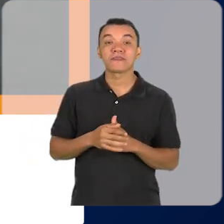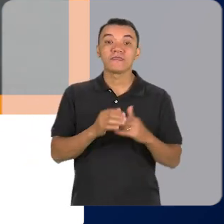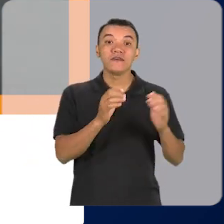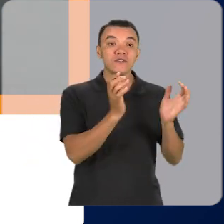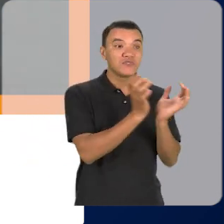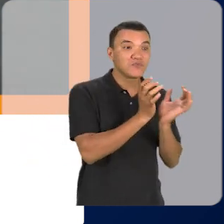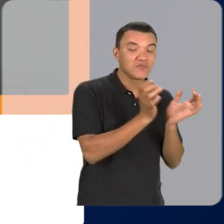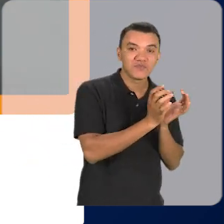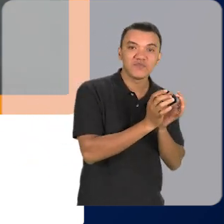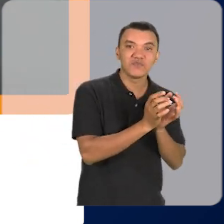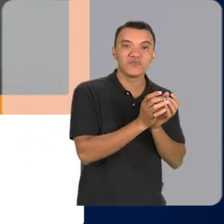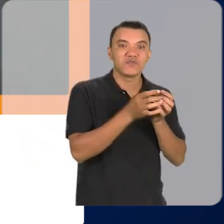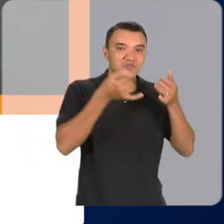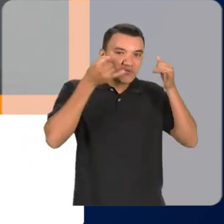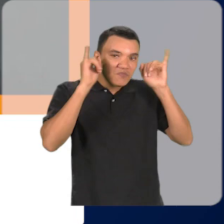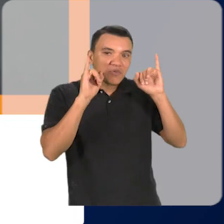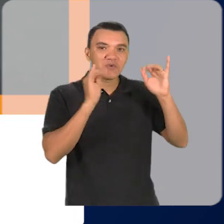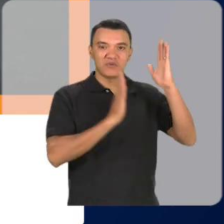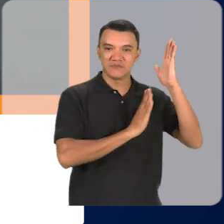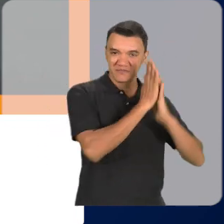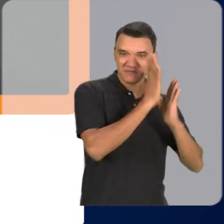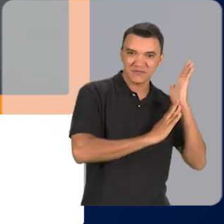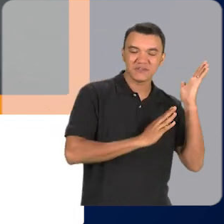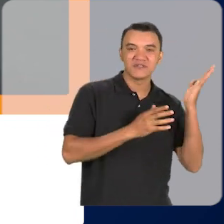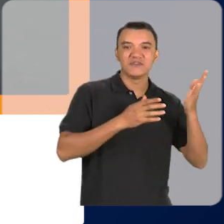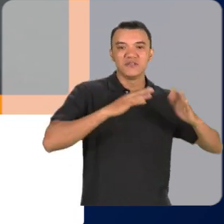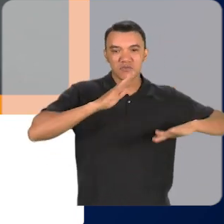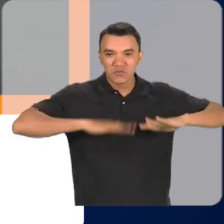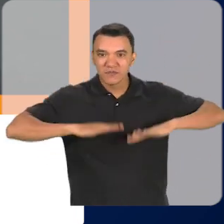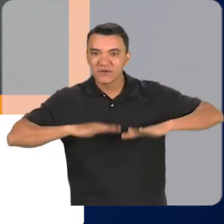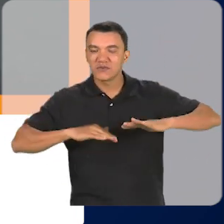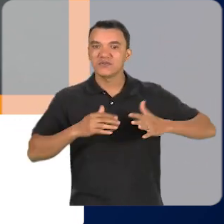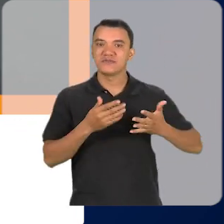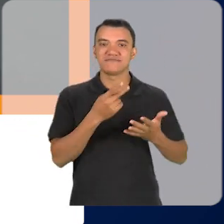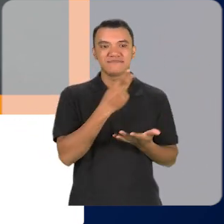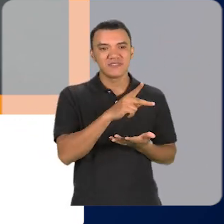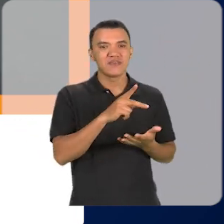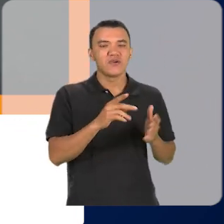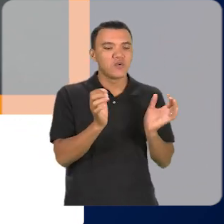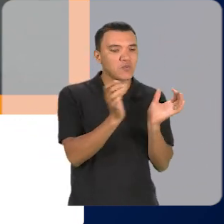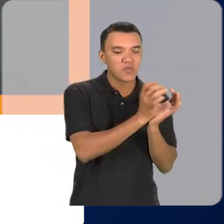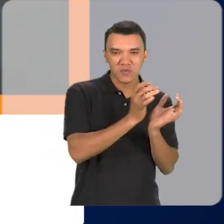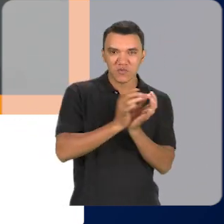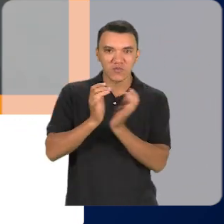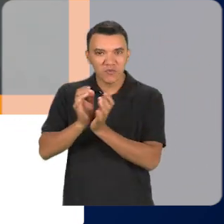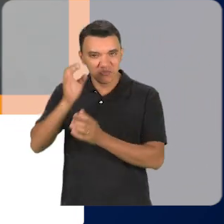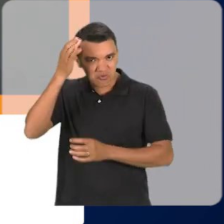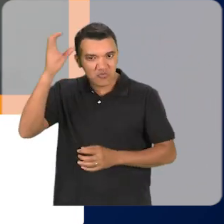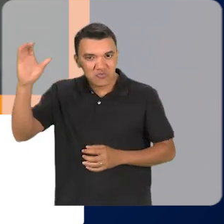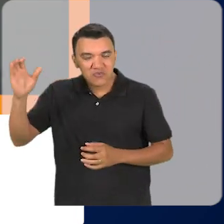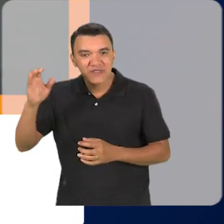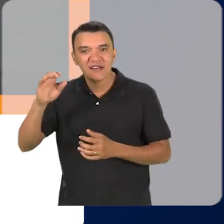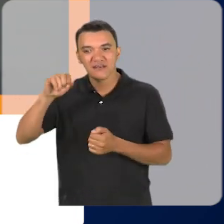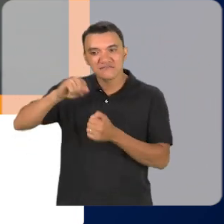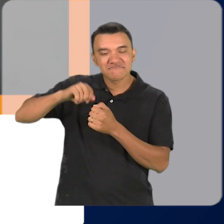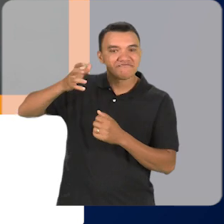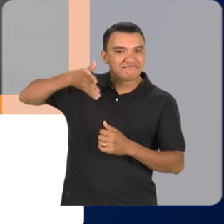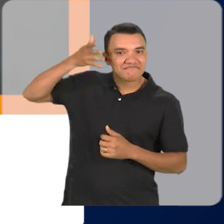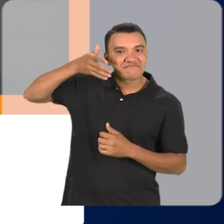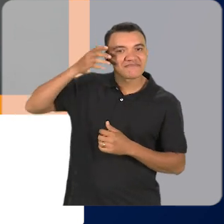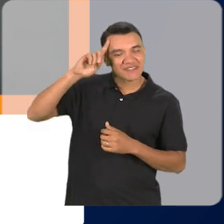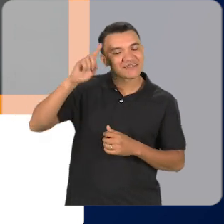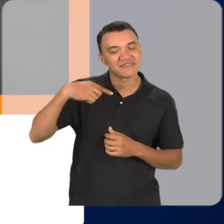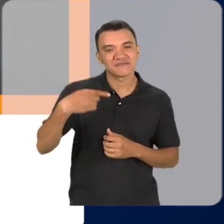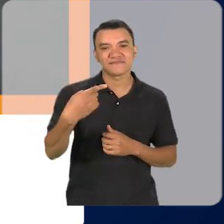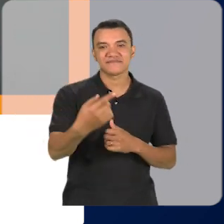Tambor de Crioula, enfim, que os grupos culturais realizam, né, os discursos do dia a dia. E qual é a língua